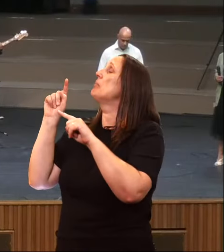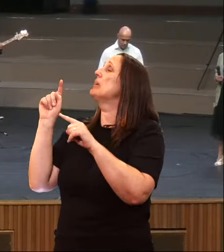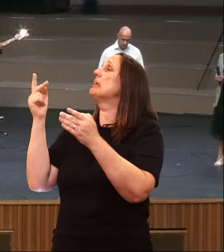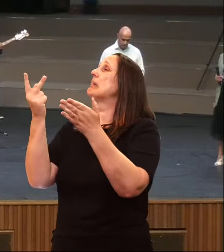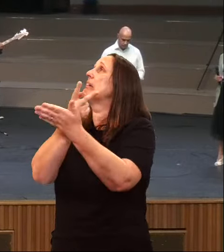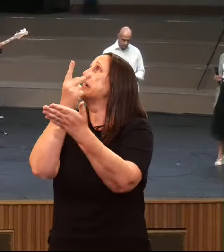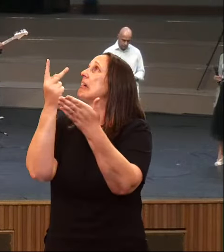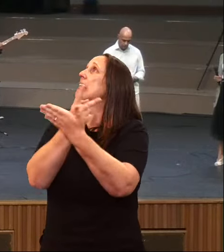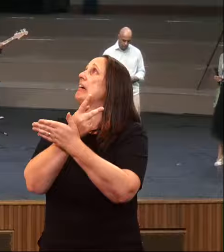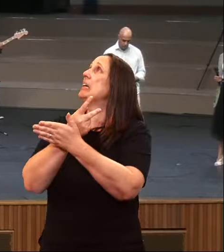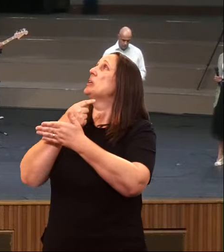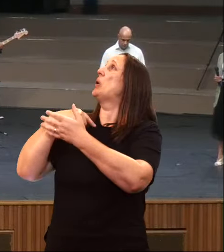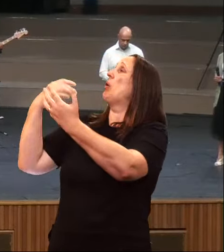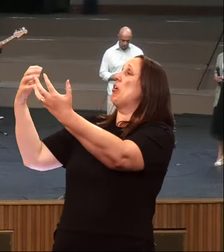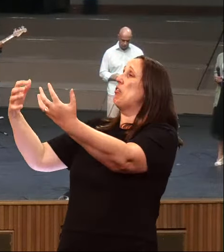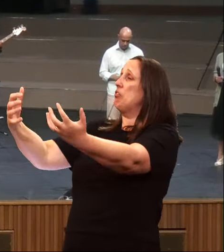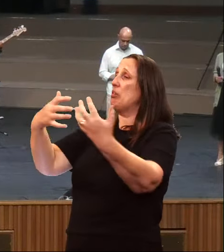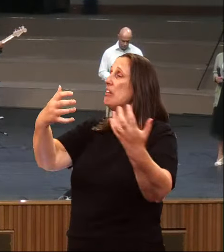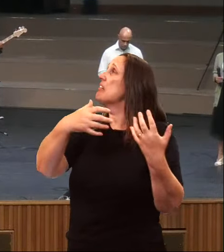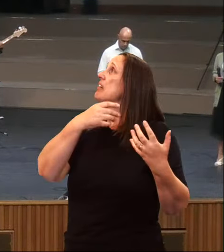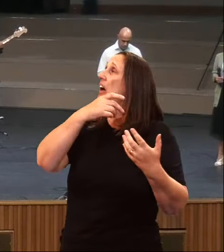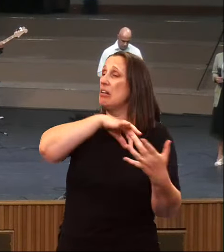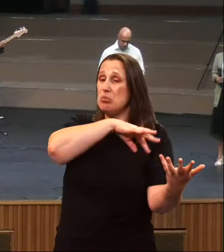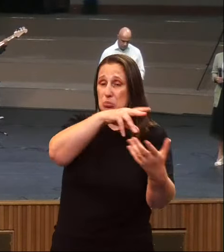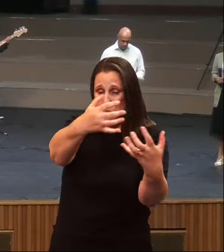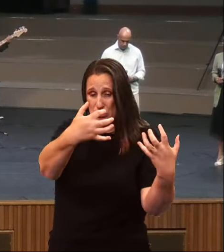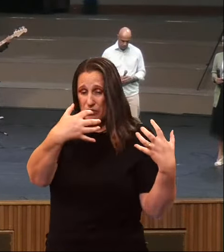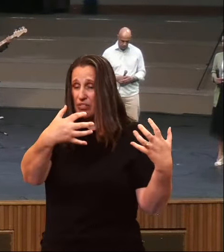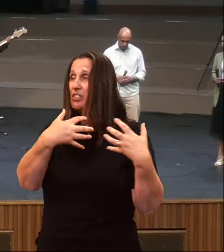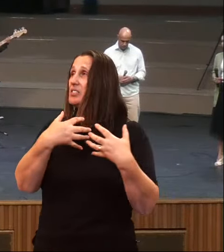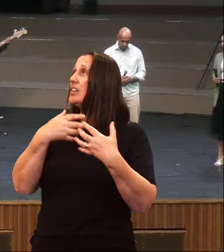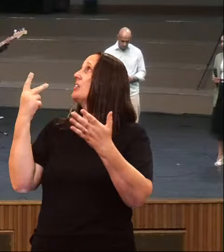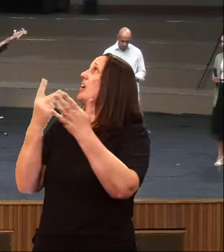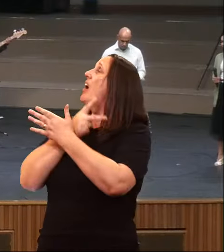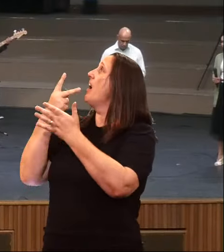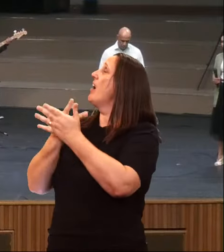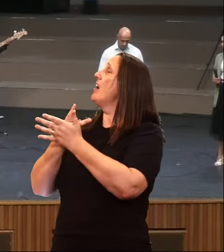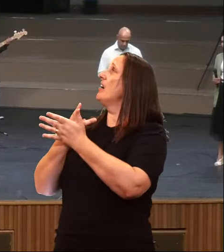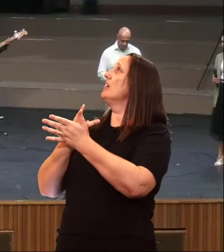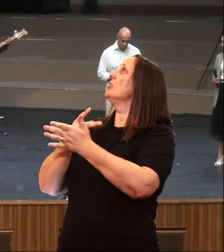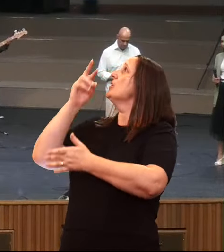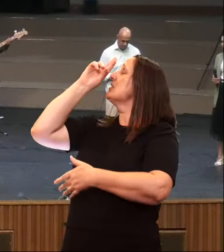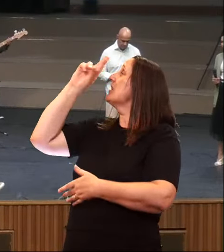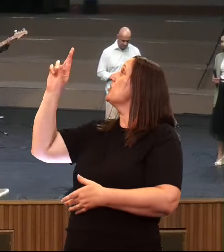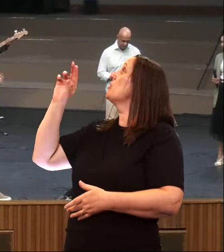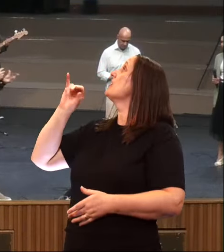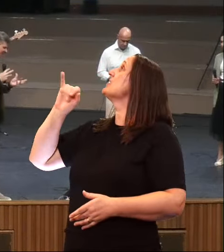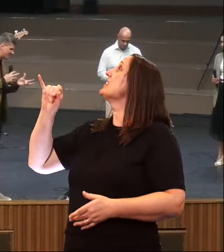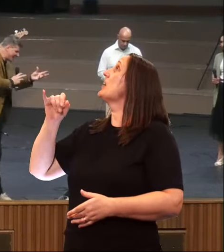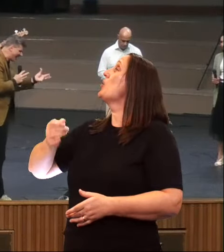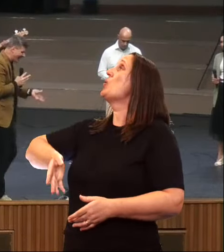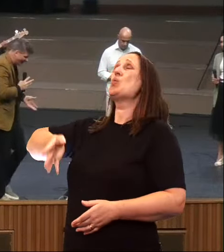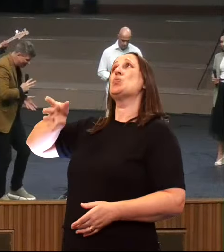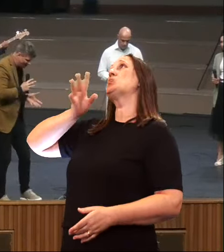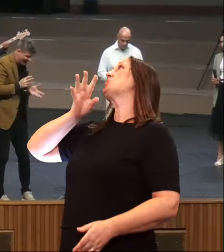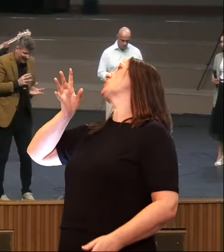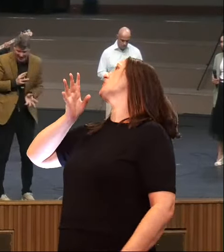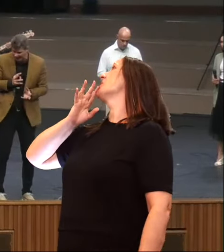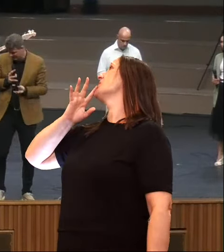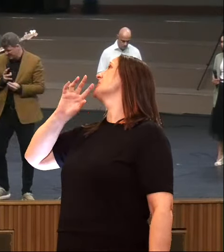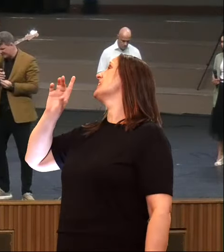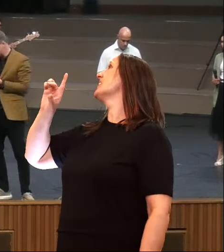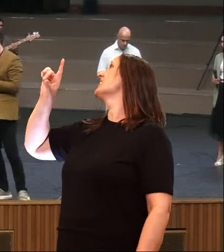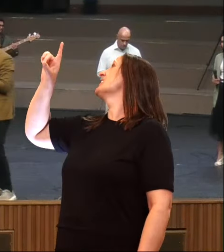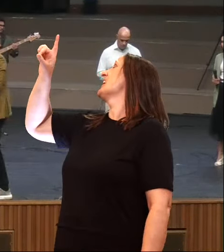sendo influenciando de forma errada, Senhor, se eu deixei de reconhecer que maná é